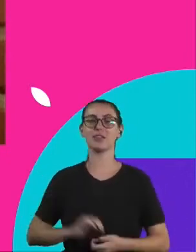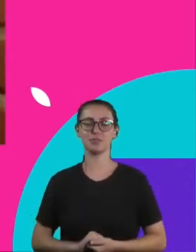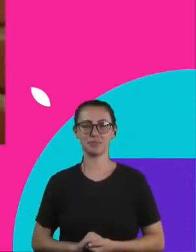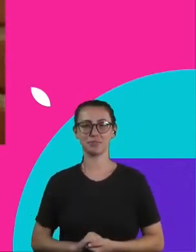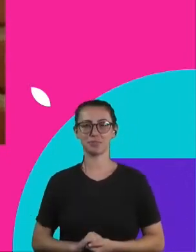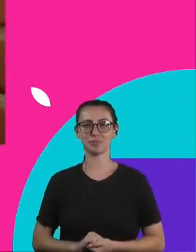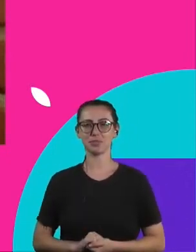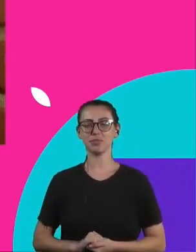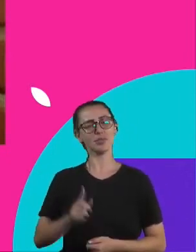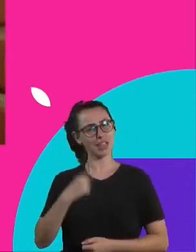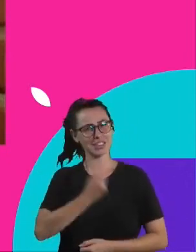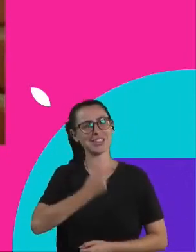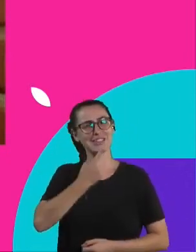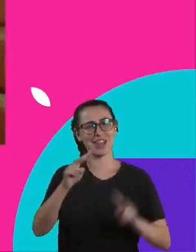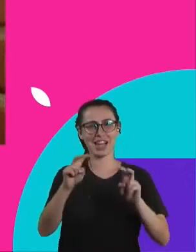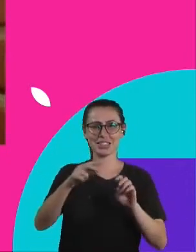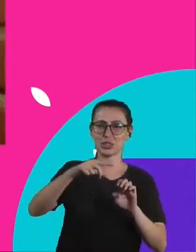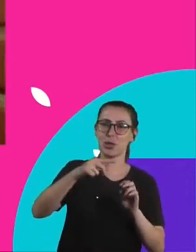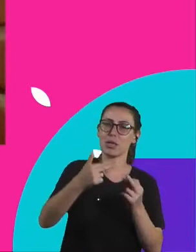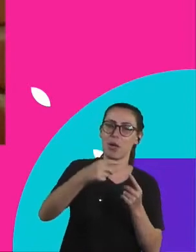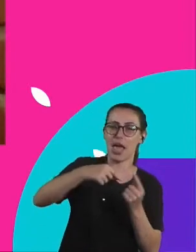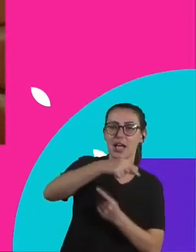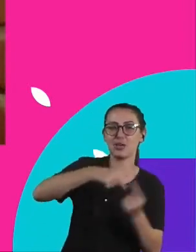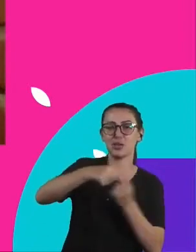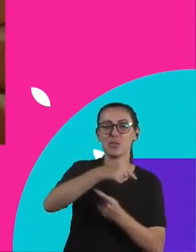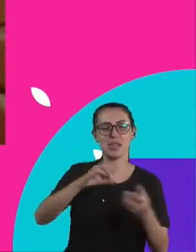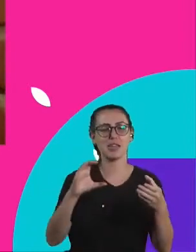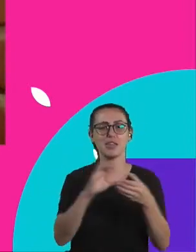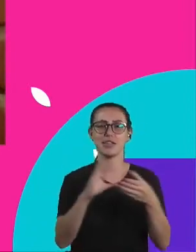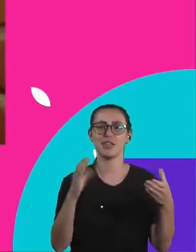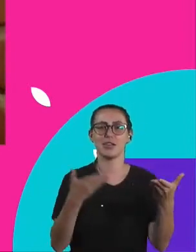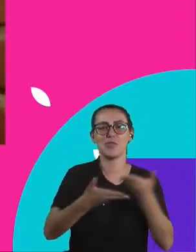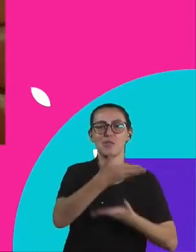economia colaborativa, compartilhada, a gente já fazia isso, de várias